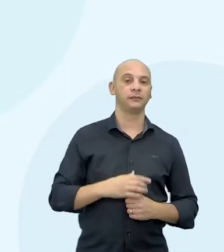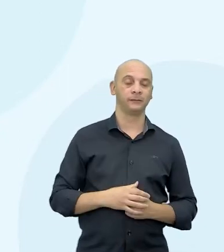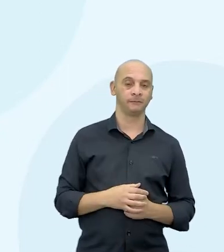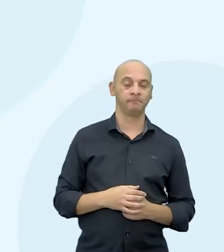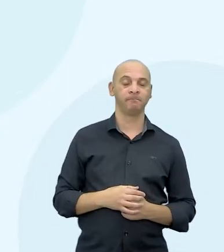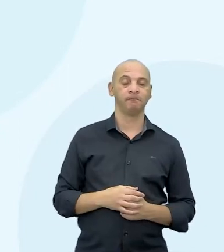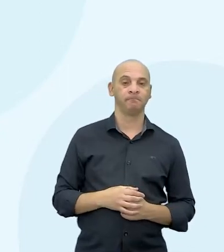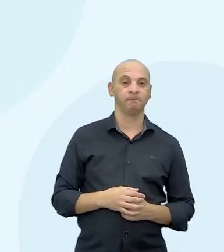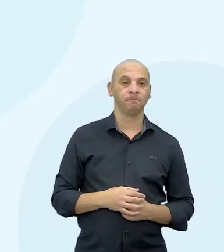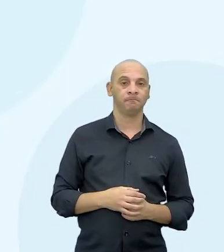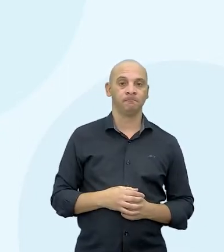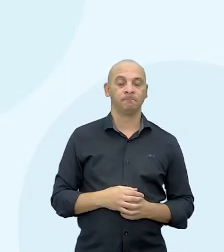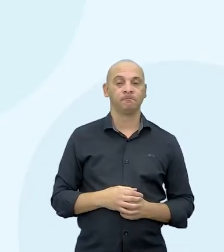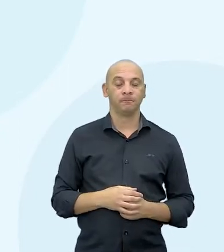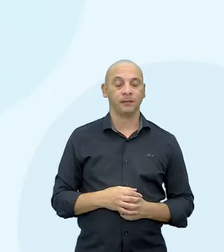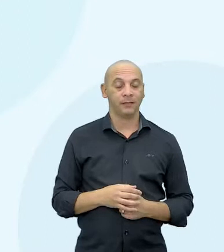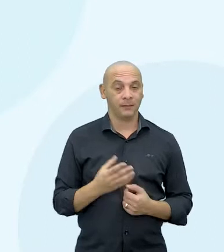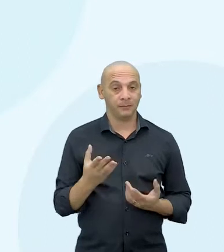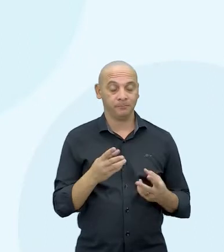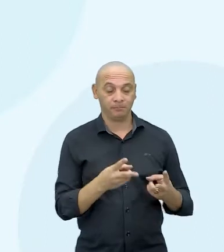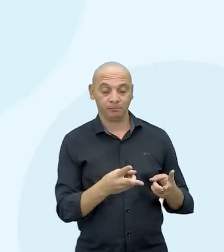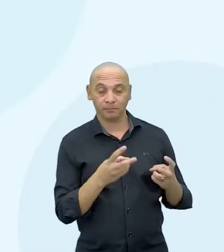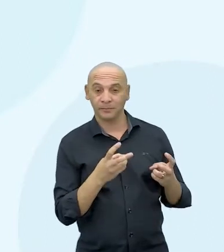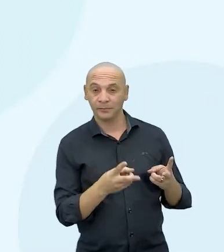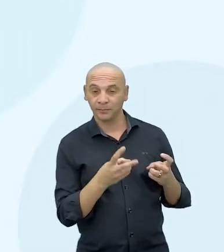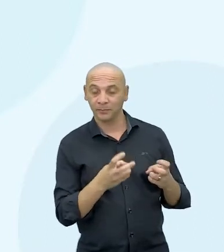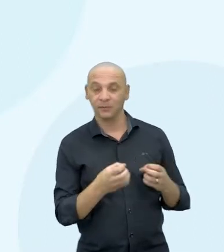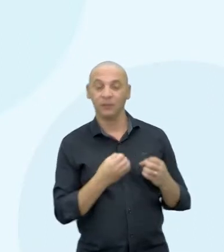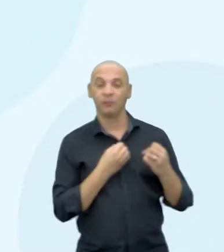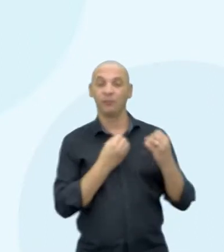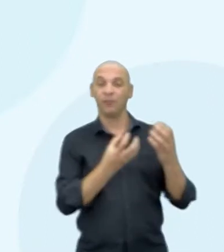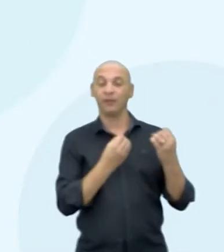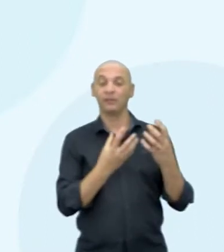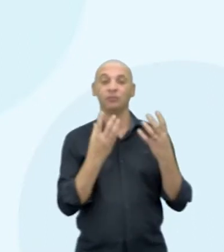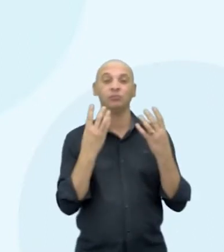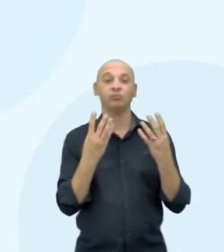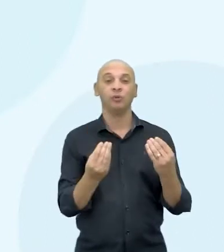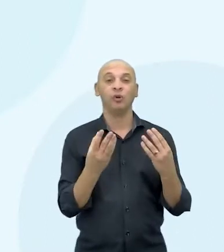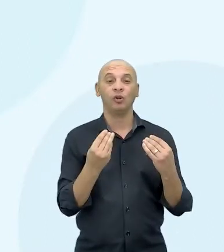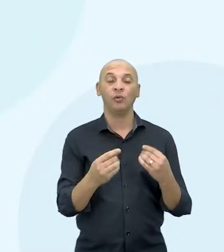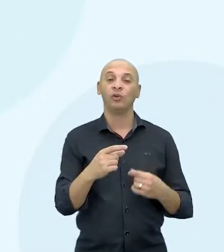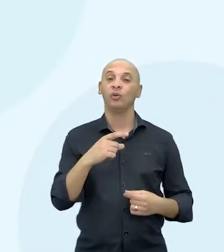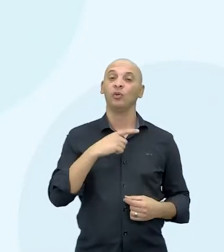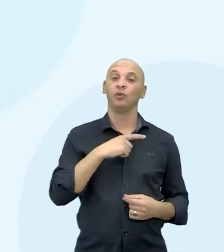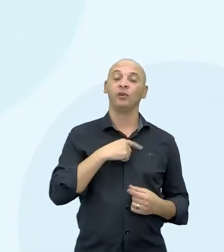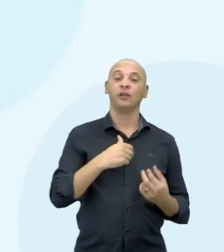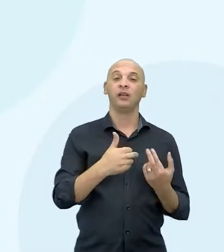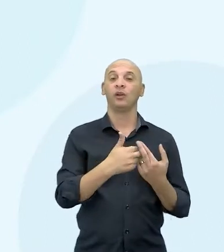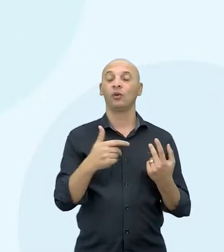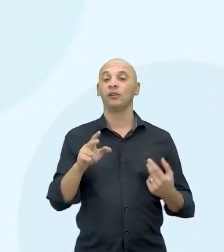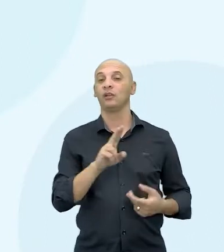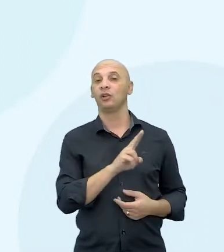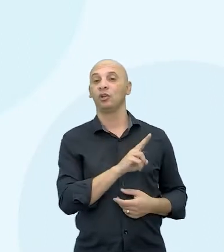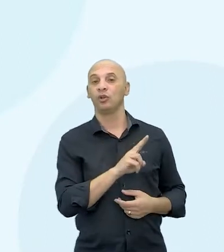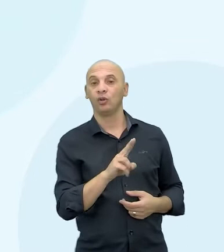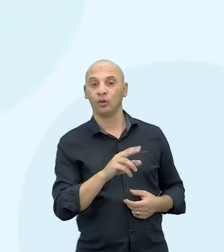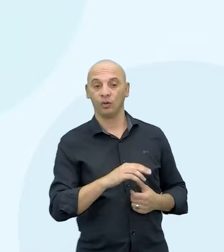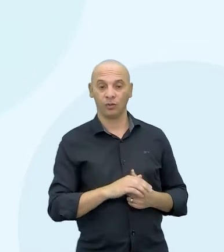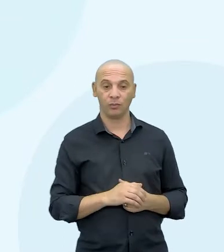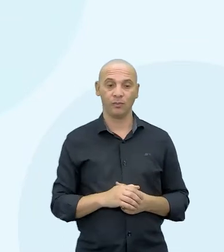Vai se extraindo tanto dado e analisando tanto dado que começa-se um processo que é chamado de